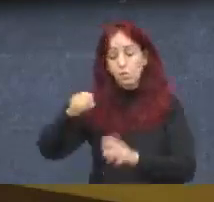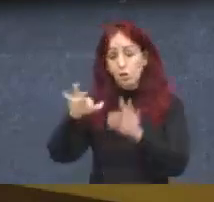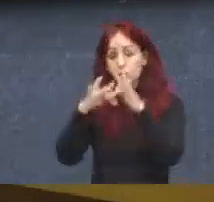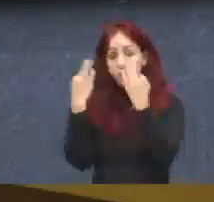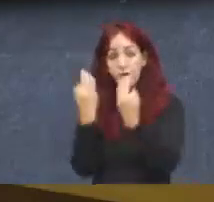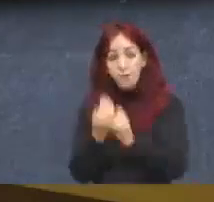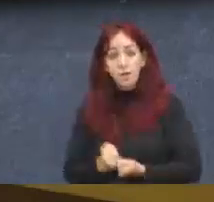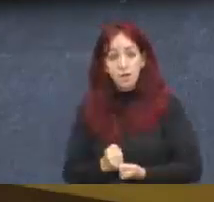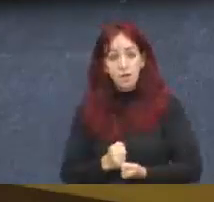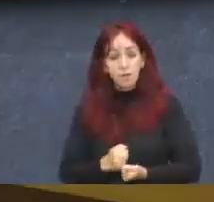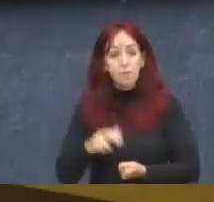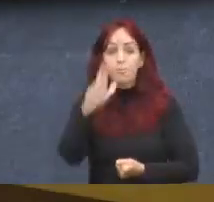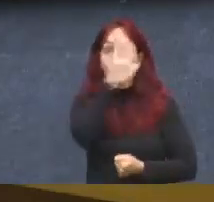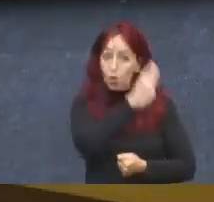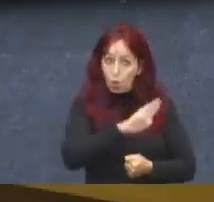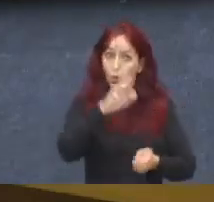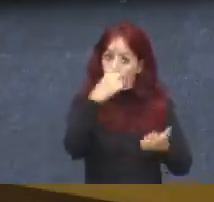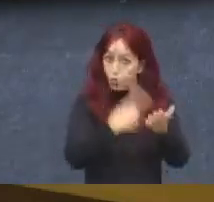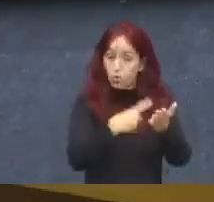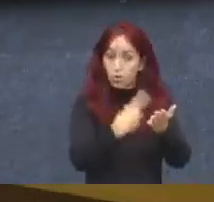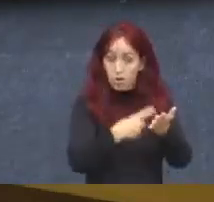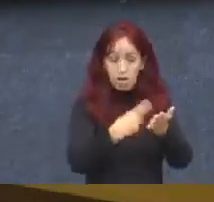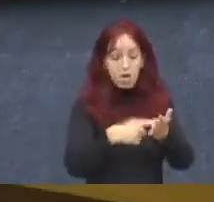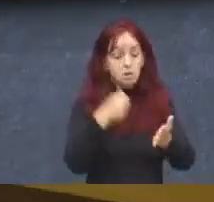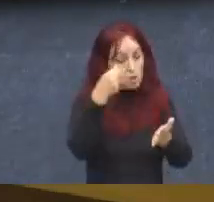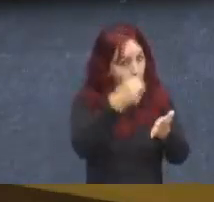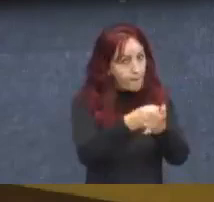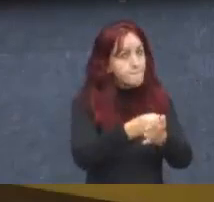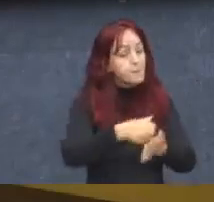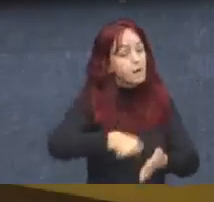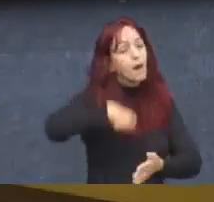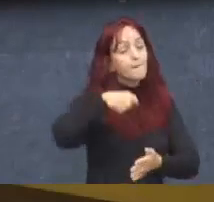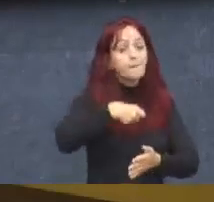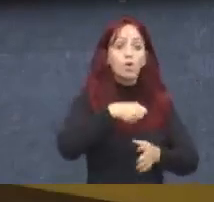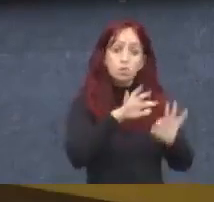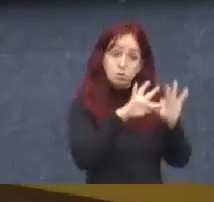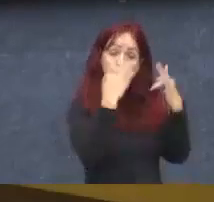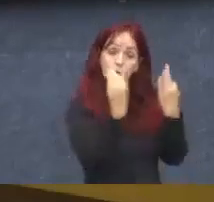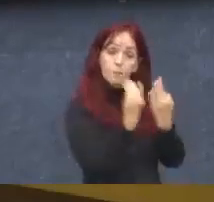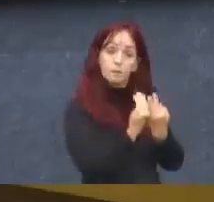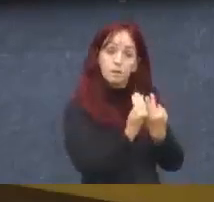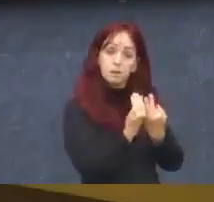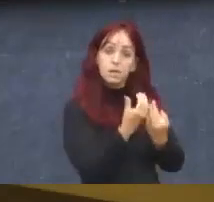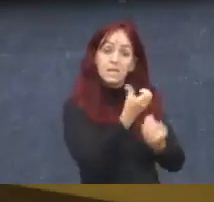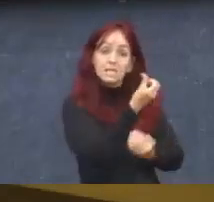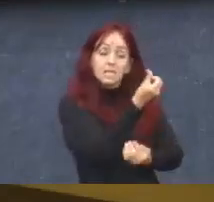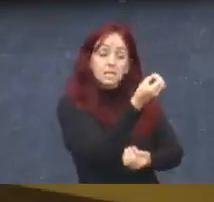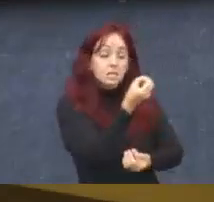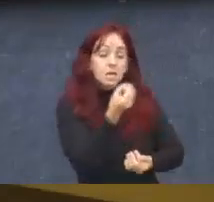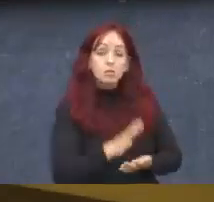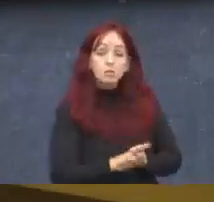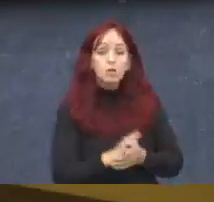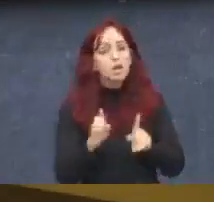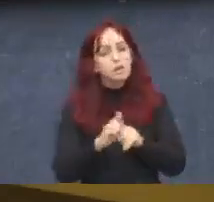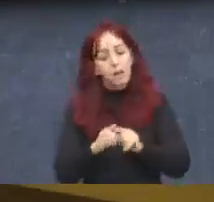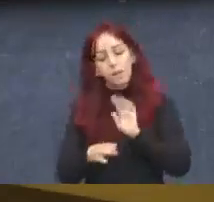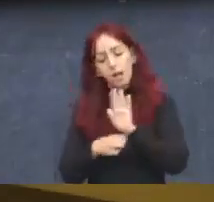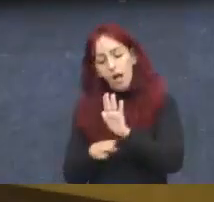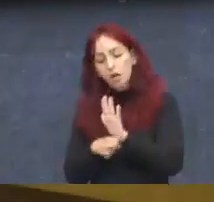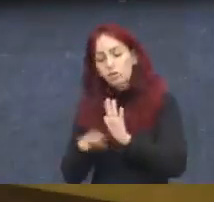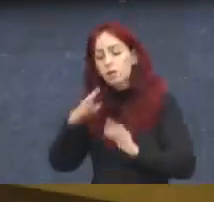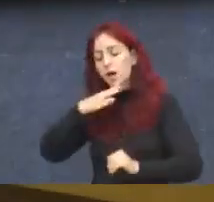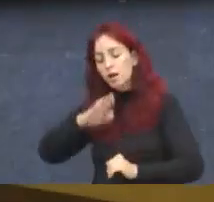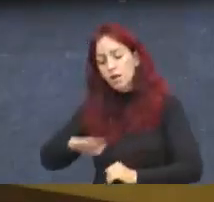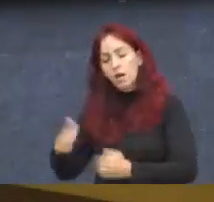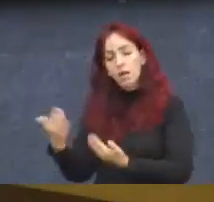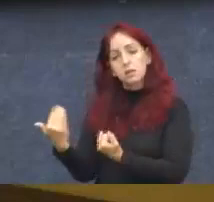O Lula garantiu R$600 do Bolsa Família. O Lula garantiu, inclusive, o extra para as crianças, para os adolescentes